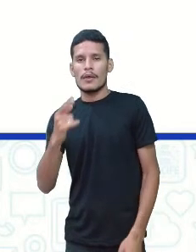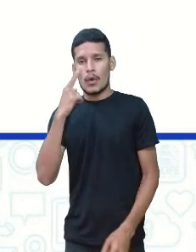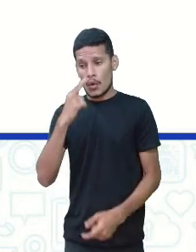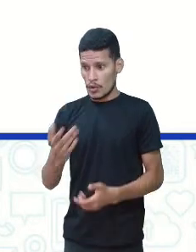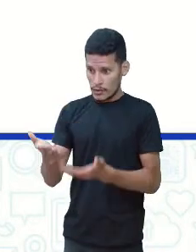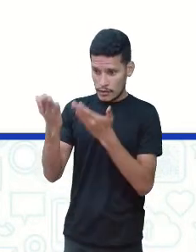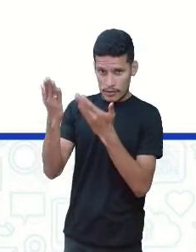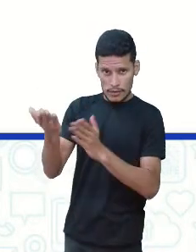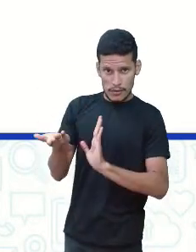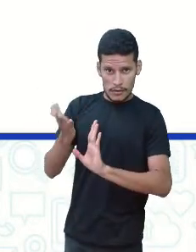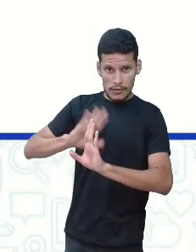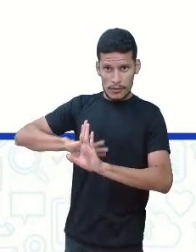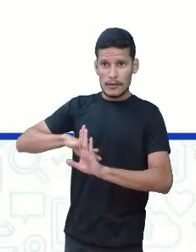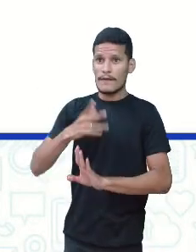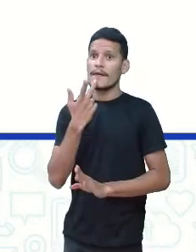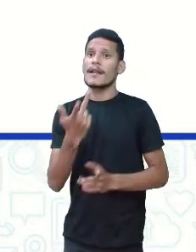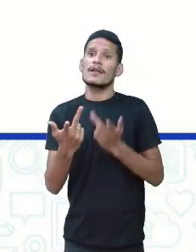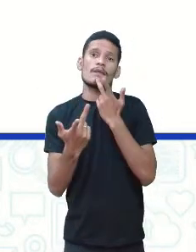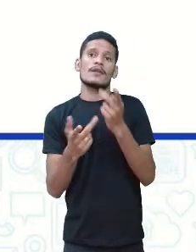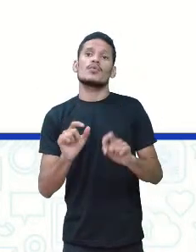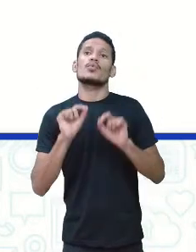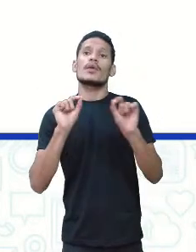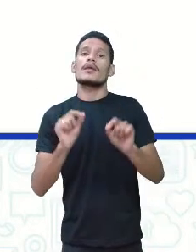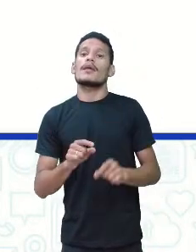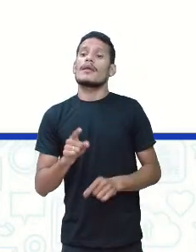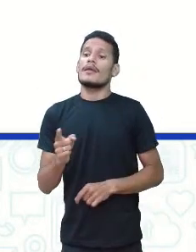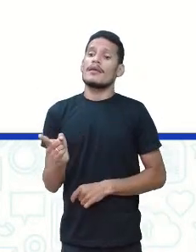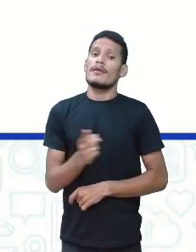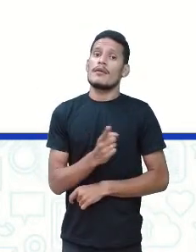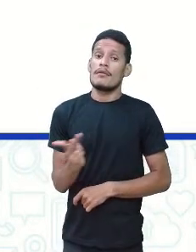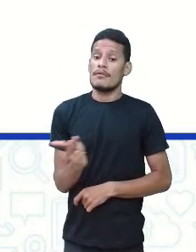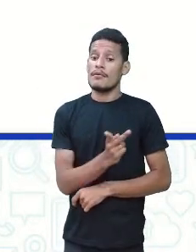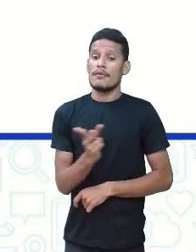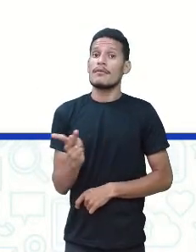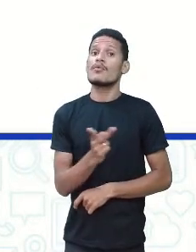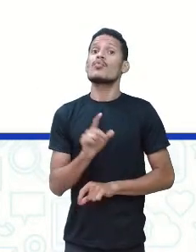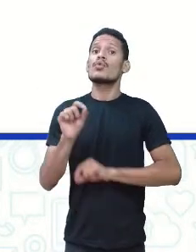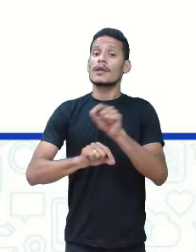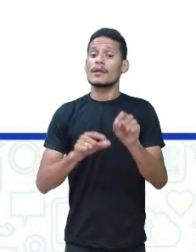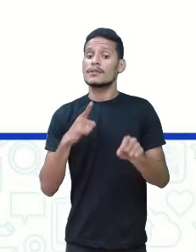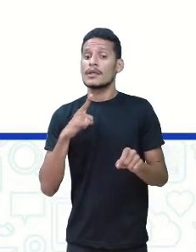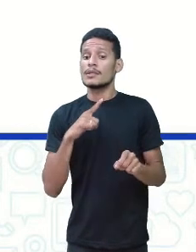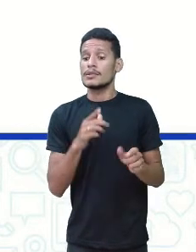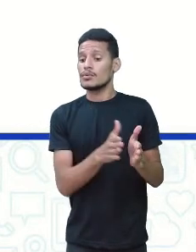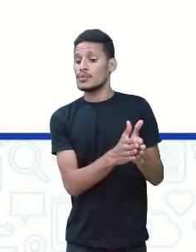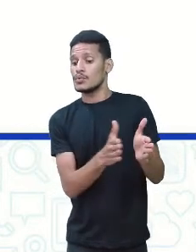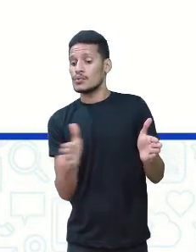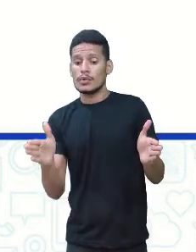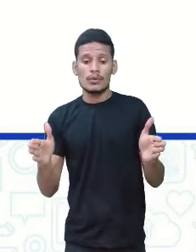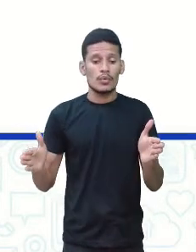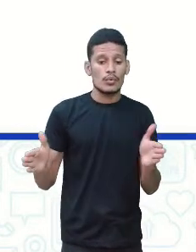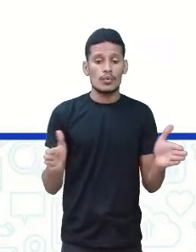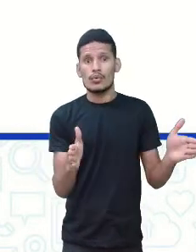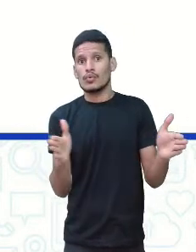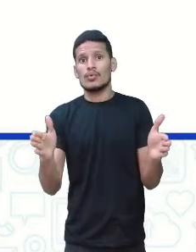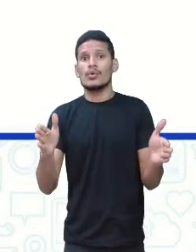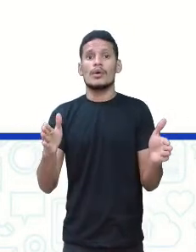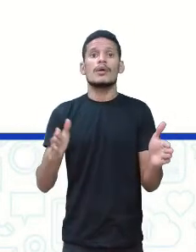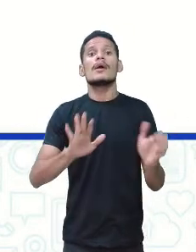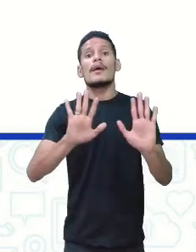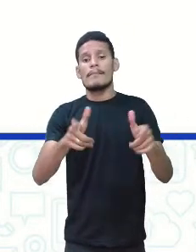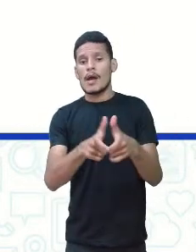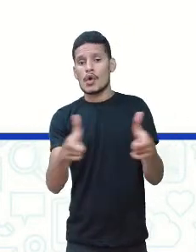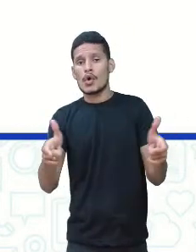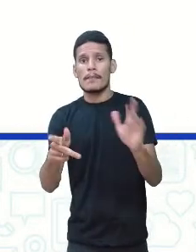ali, a gente está falando agora de que eles vão fazer um percurso diferente e maior do que o normal. Isso aí